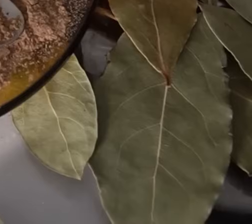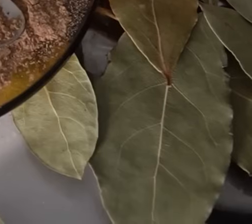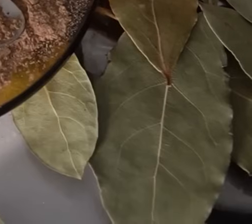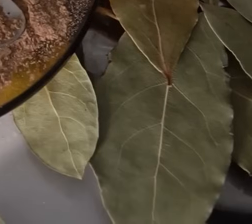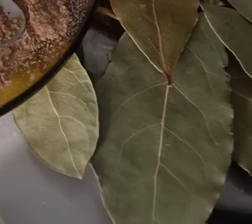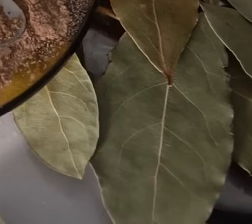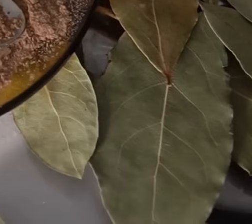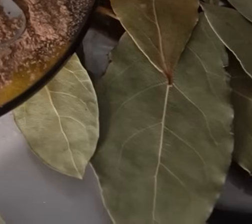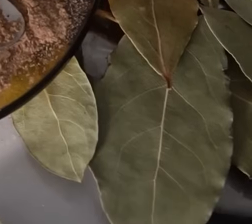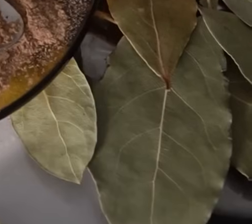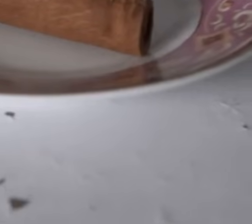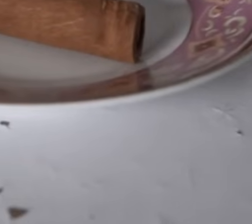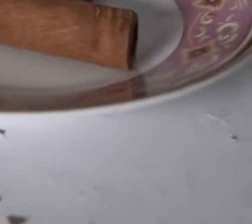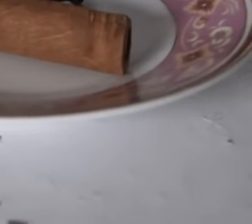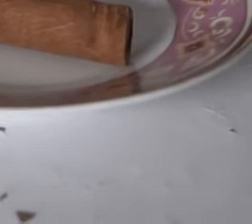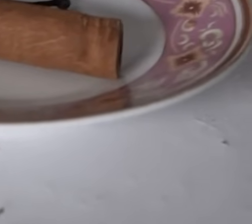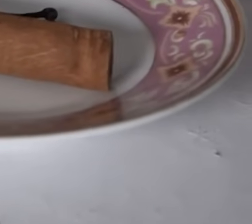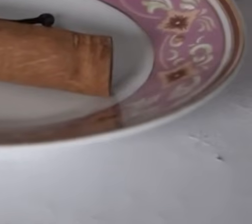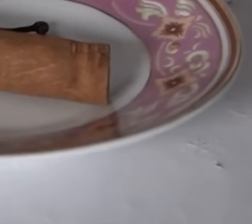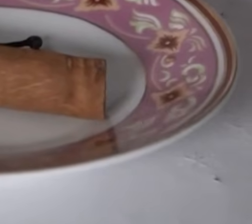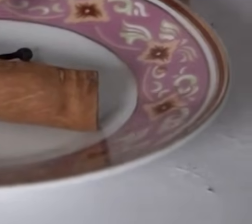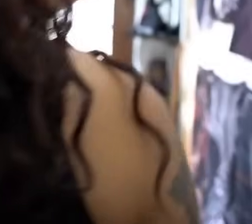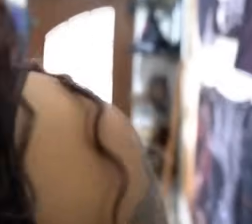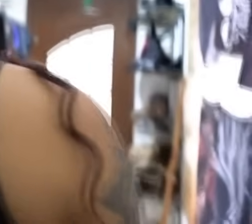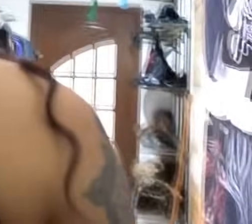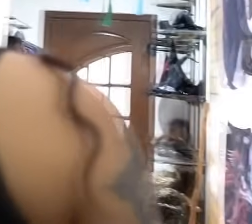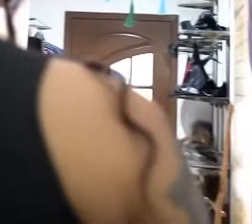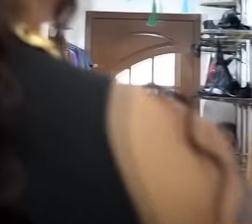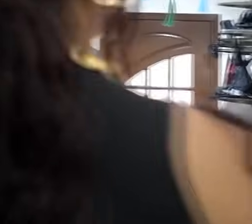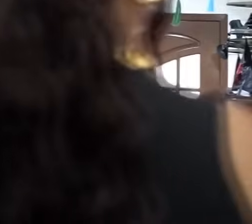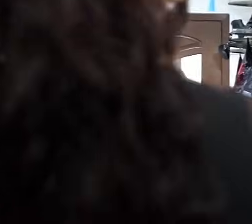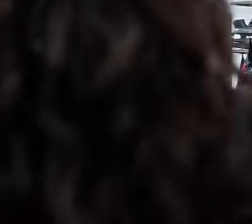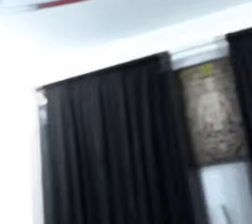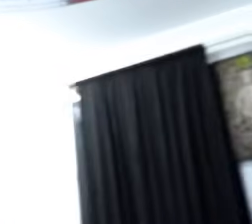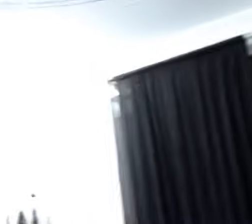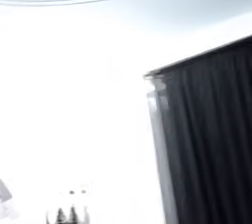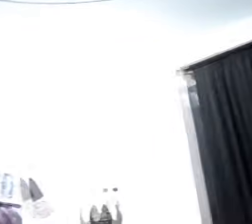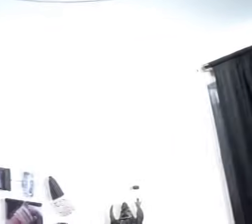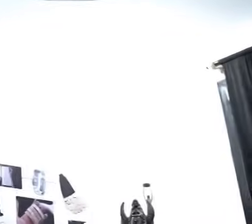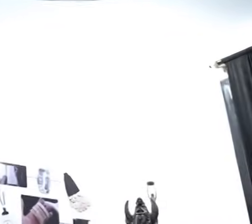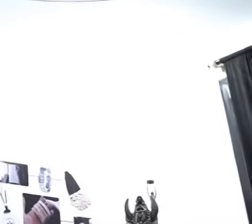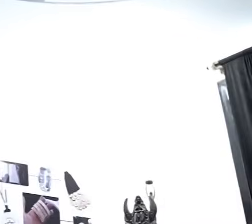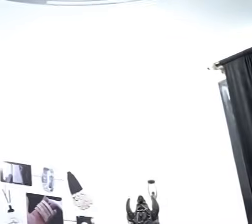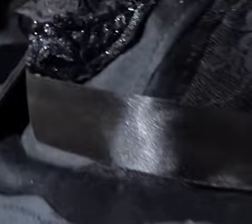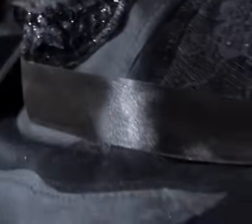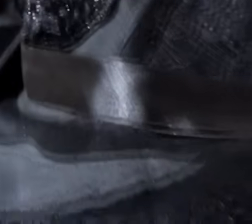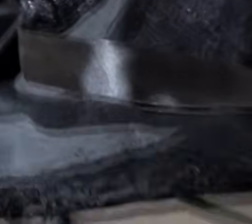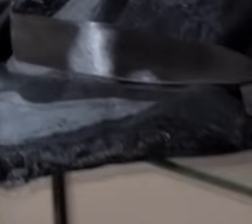aí. Pessoas até muito mais vão